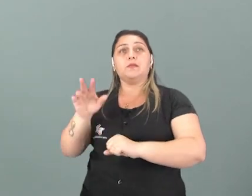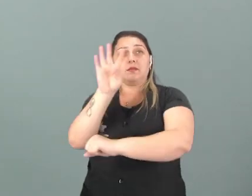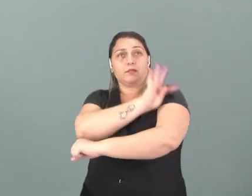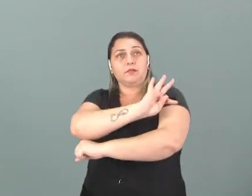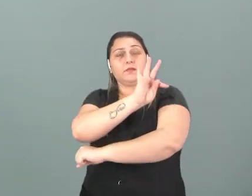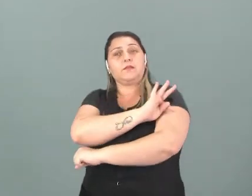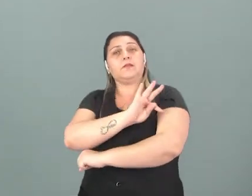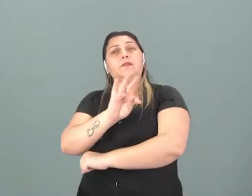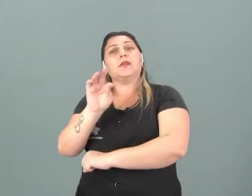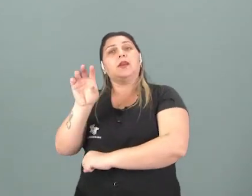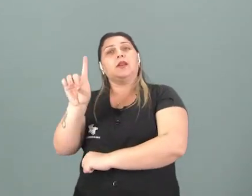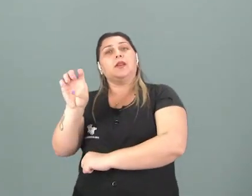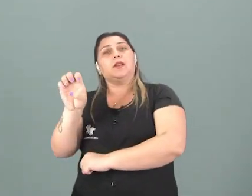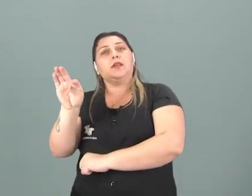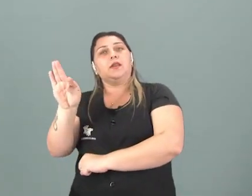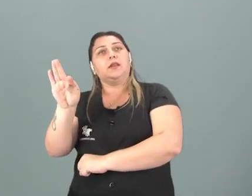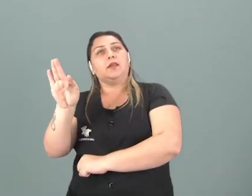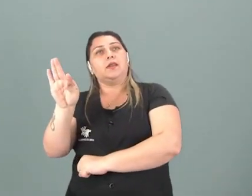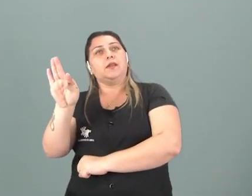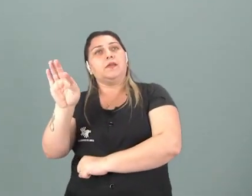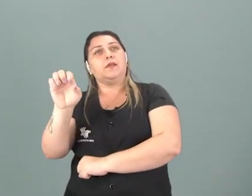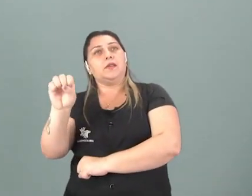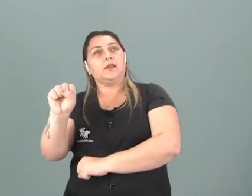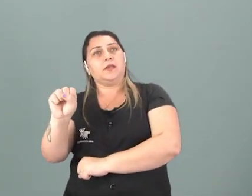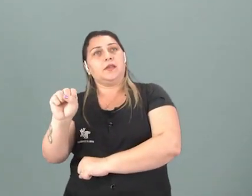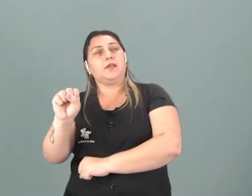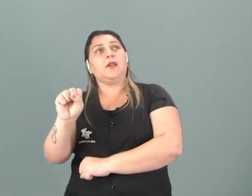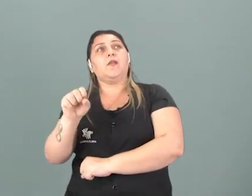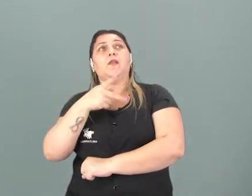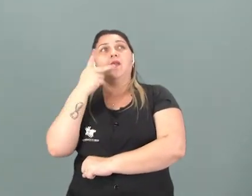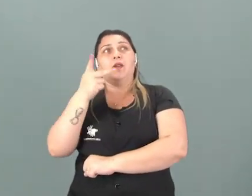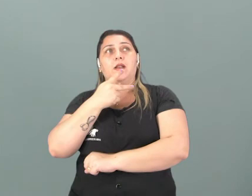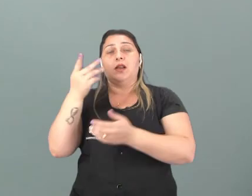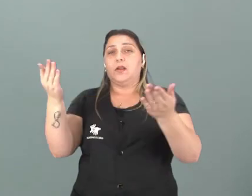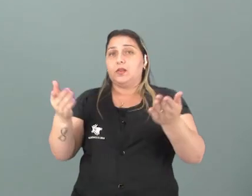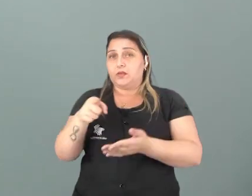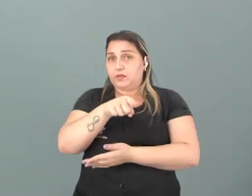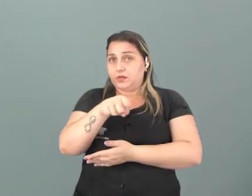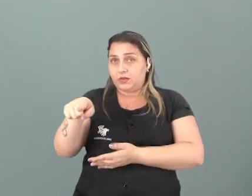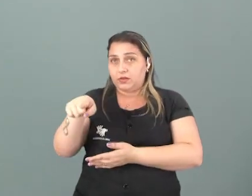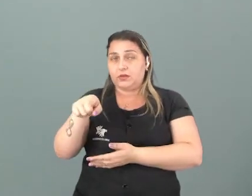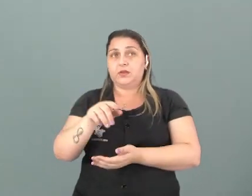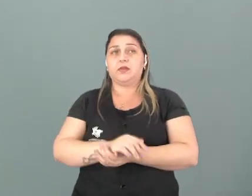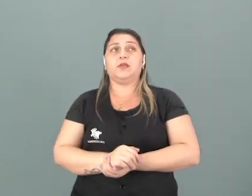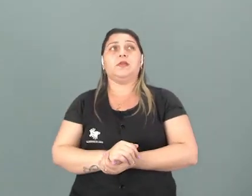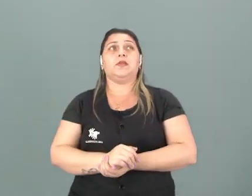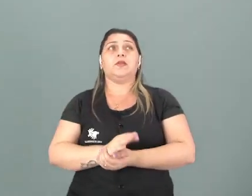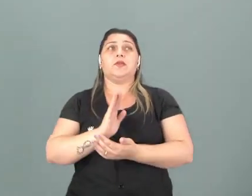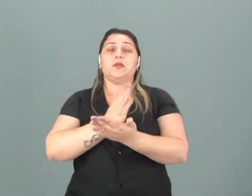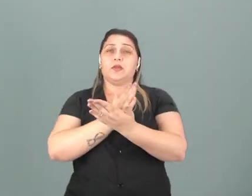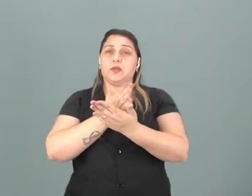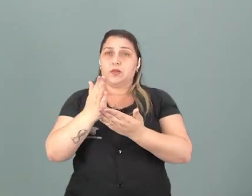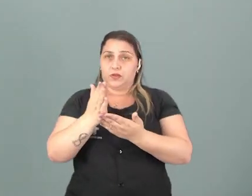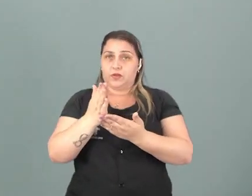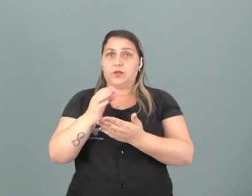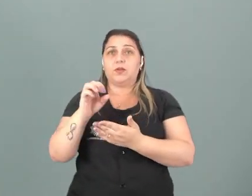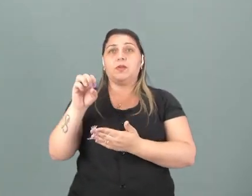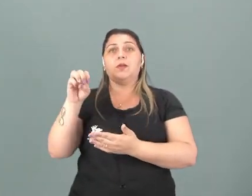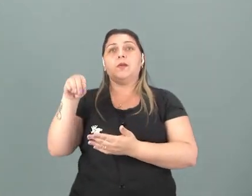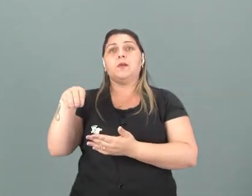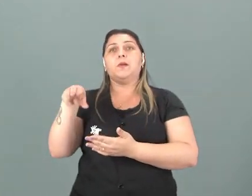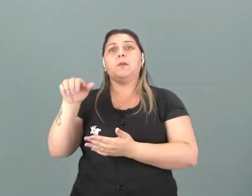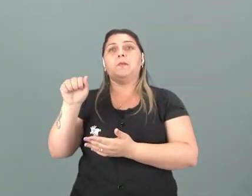de defesa depois. E aí eu vou falar agora com vocês. Como a gente iniciou falando do Muay